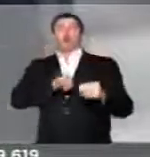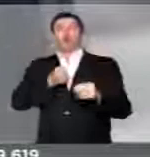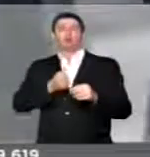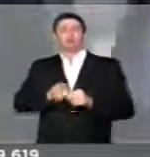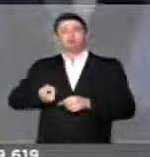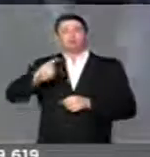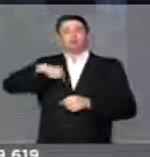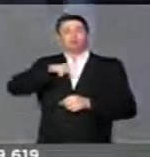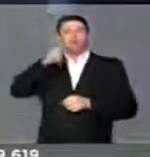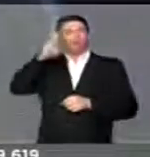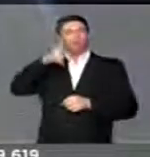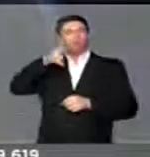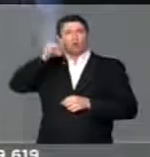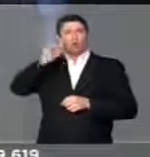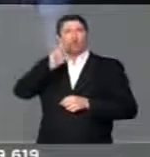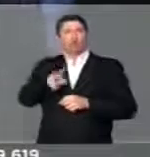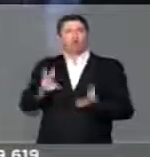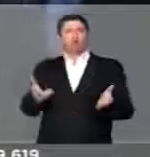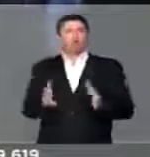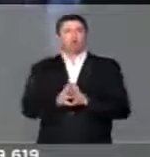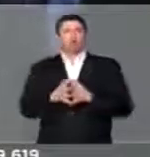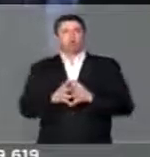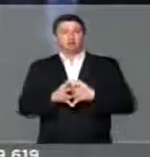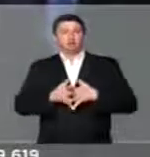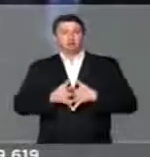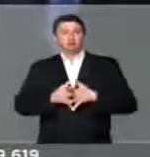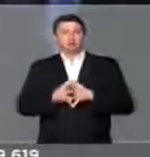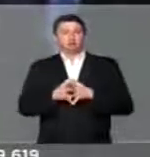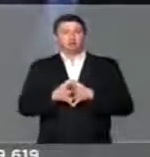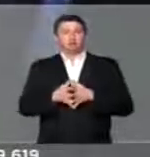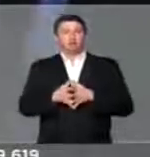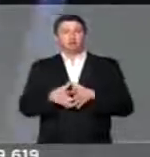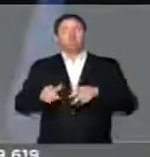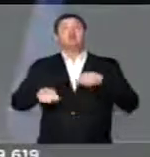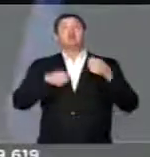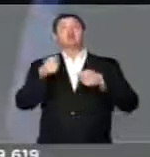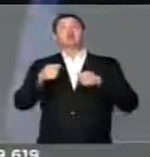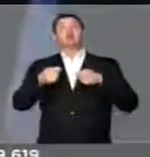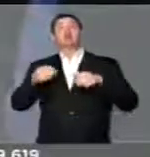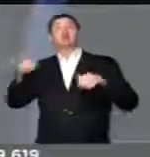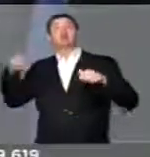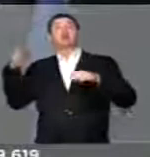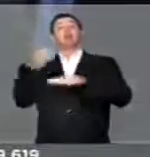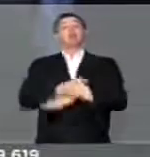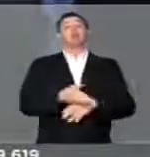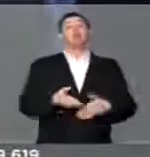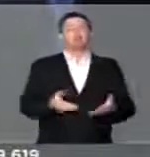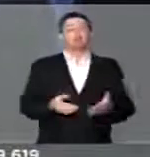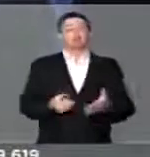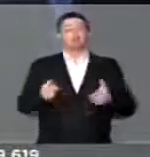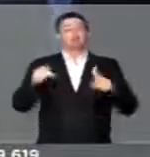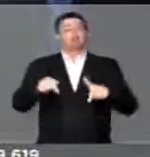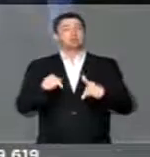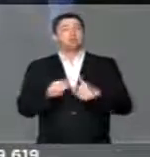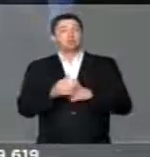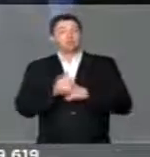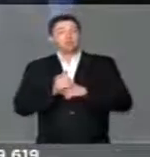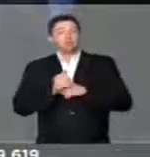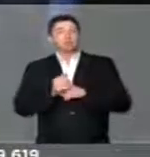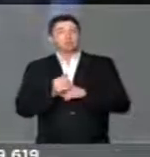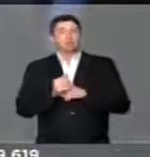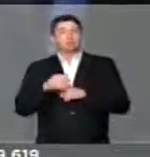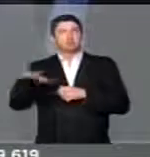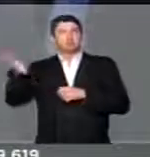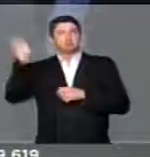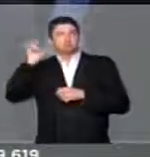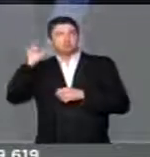nós acompanhamos ontem aqui na sessão. Quem desavisadamente adentrasse esse recinto, ao